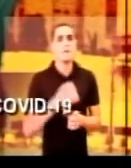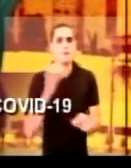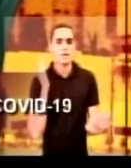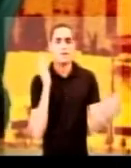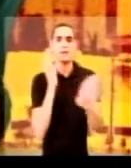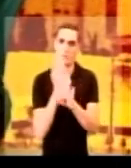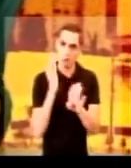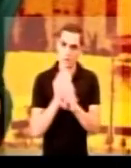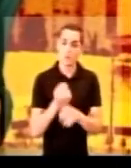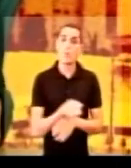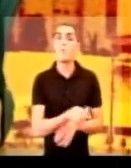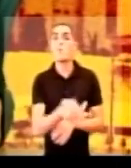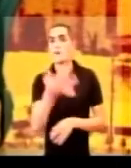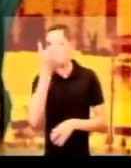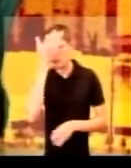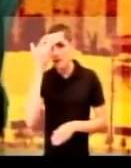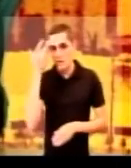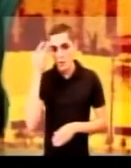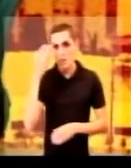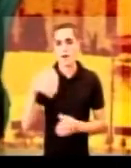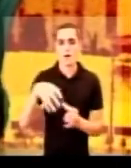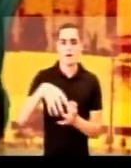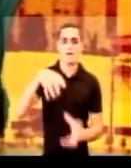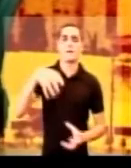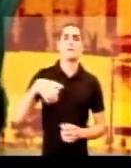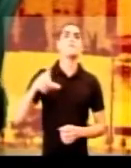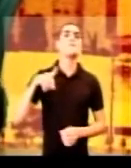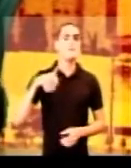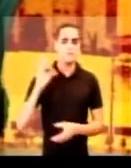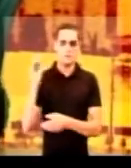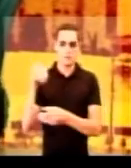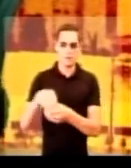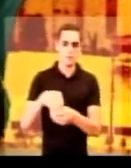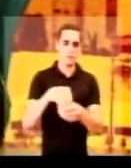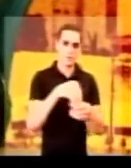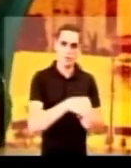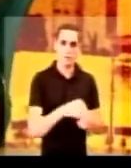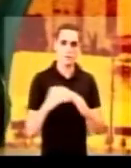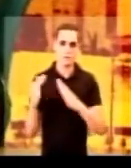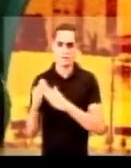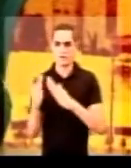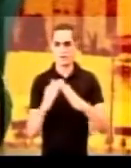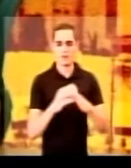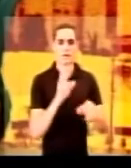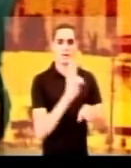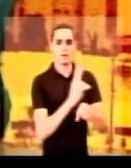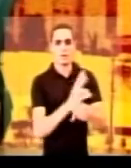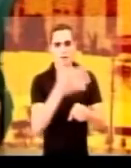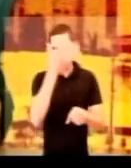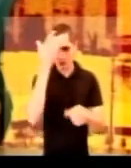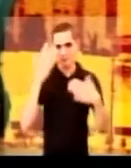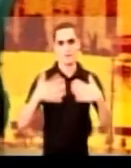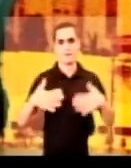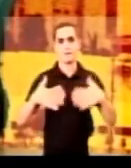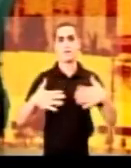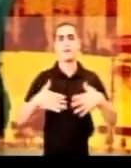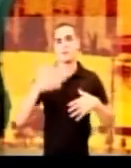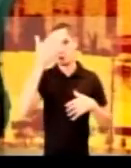locais, para um cronograma de vacinação que está sendo já montado e será depois disponibilizado para essas ILPIs. Pode